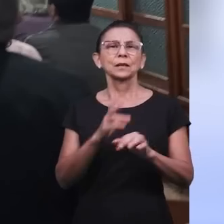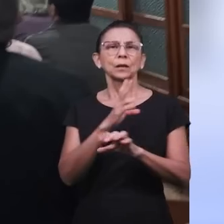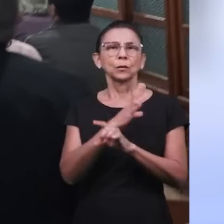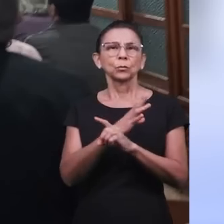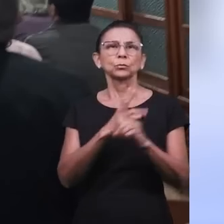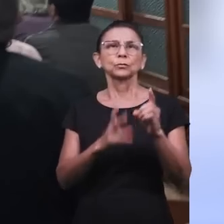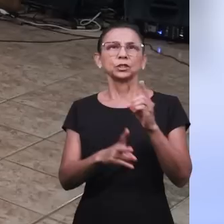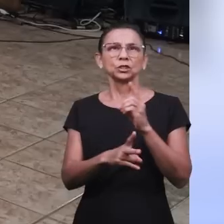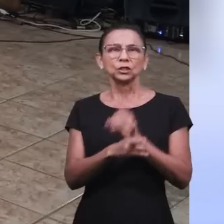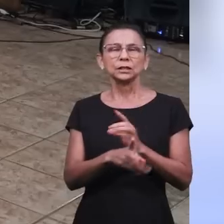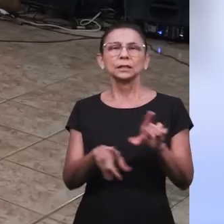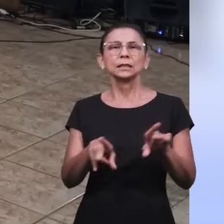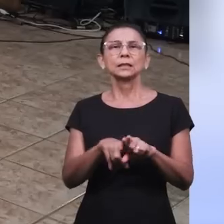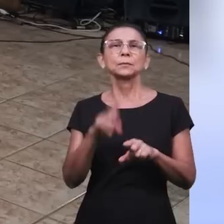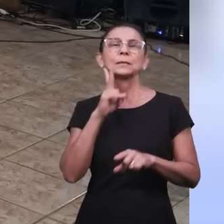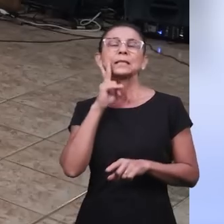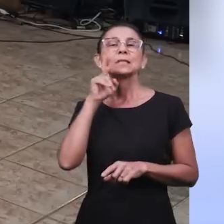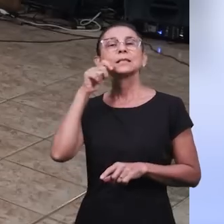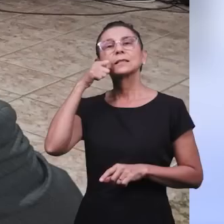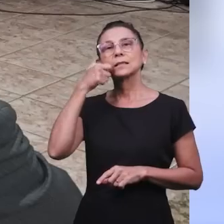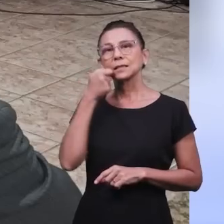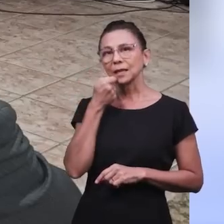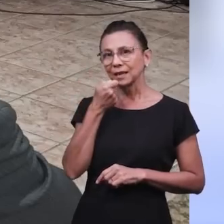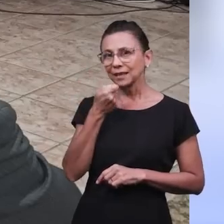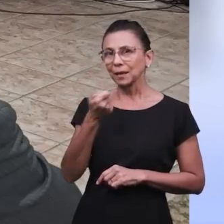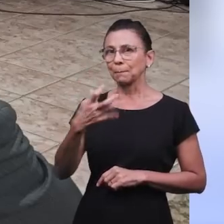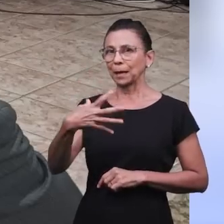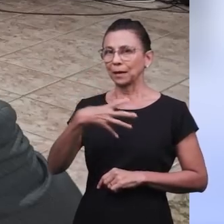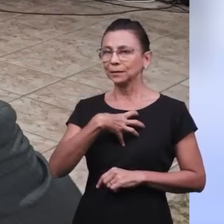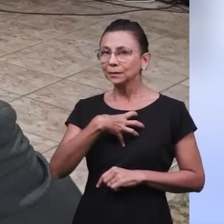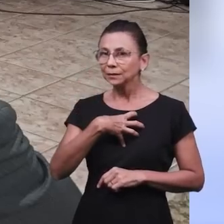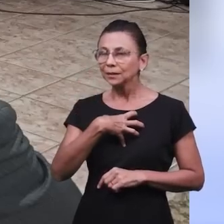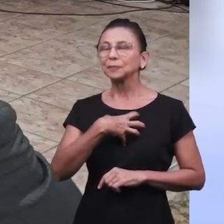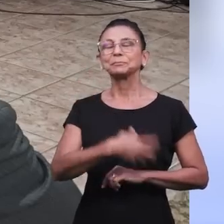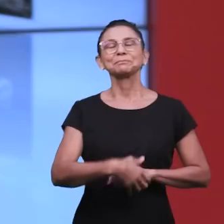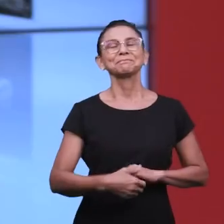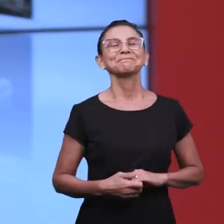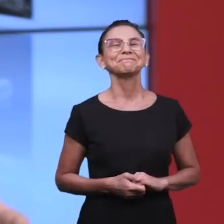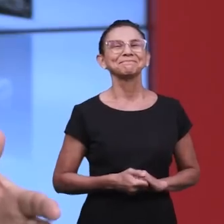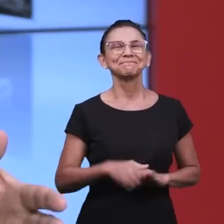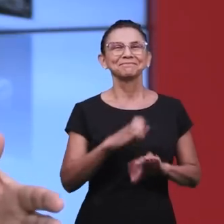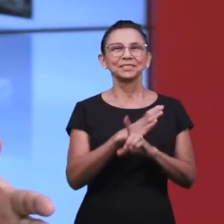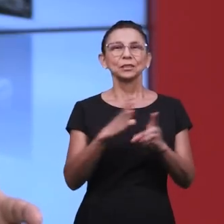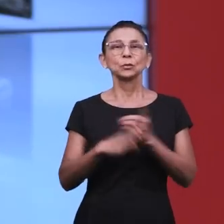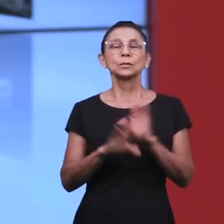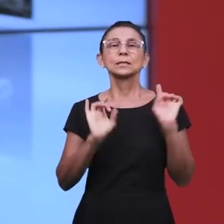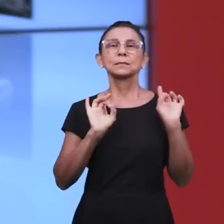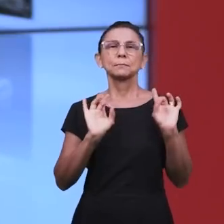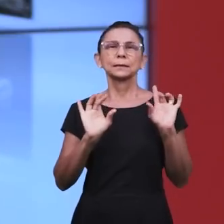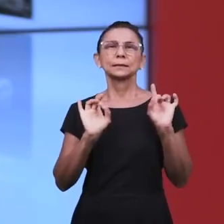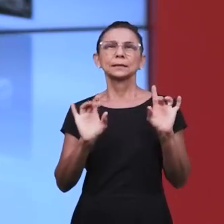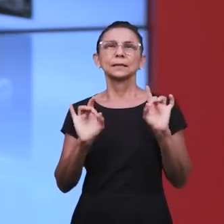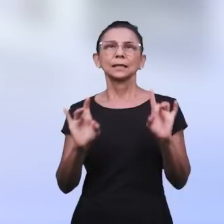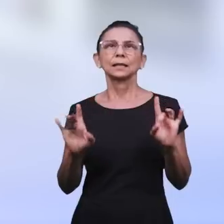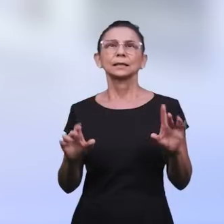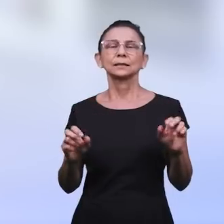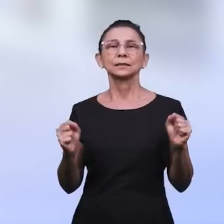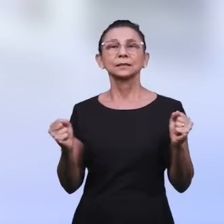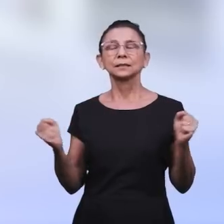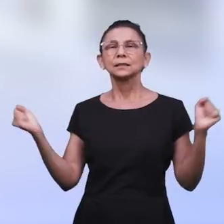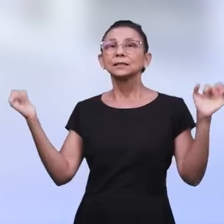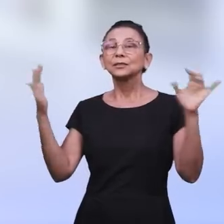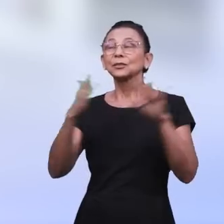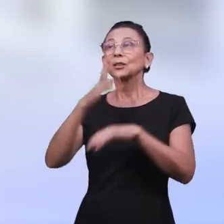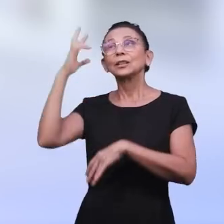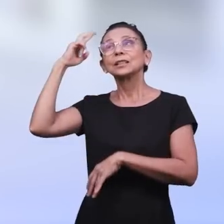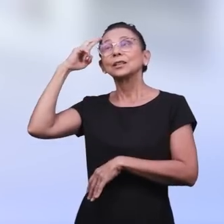com toda a Igreja Cristã Maranata em Campo Belo, Bahia. E os nossos cultos especiais? Culto de